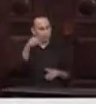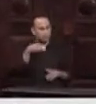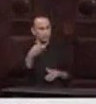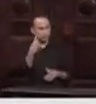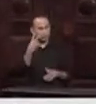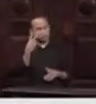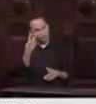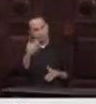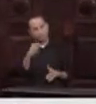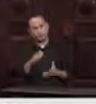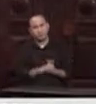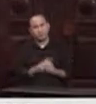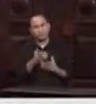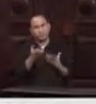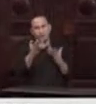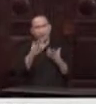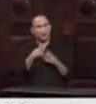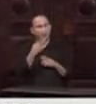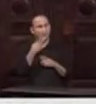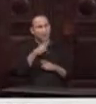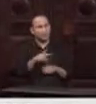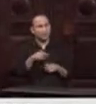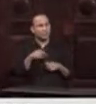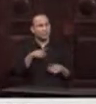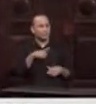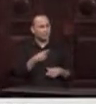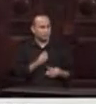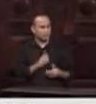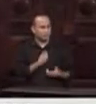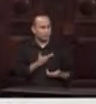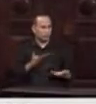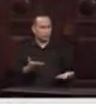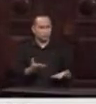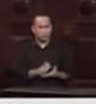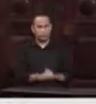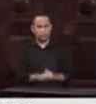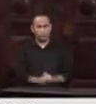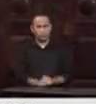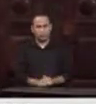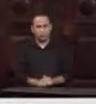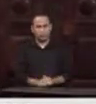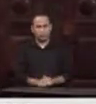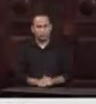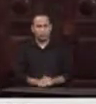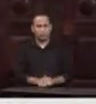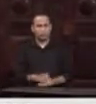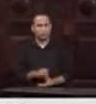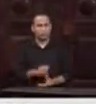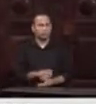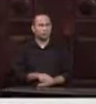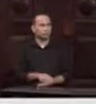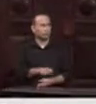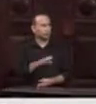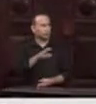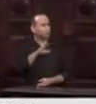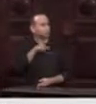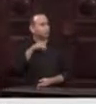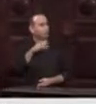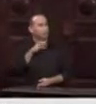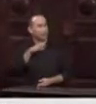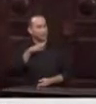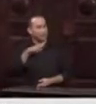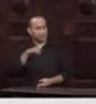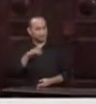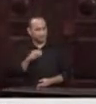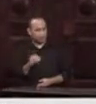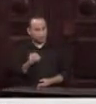dois, quero destacar que estive hoje no Jacarezinho. É espantosa a situação, como já